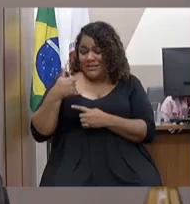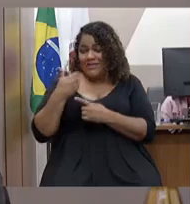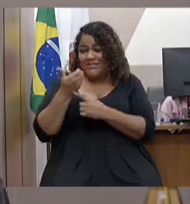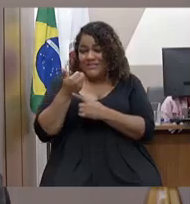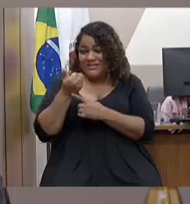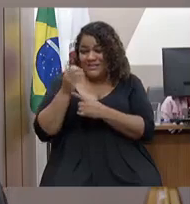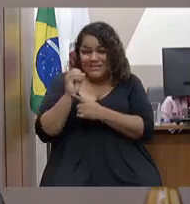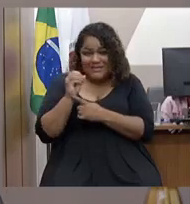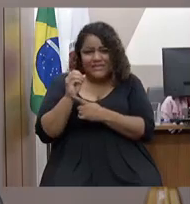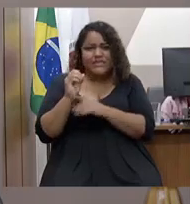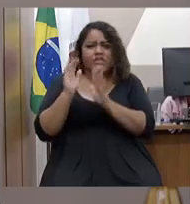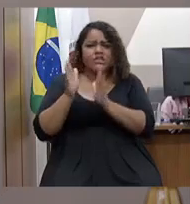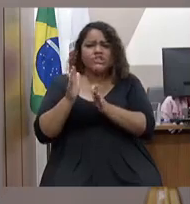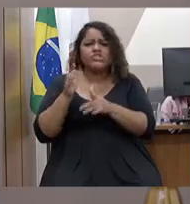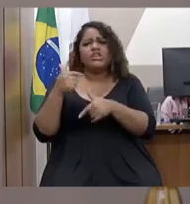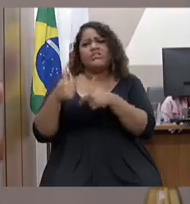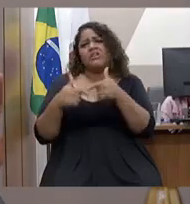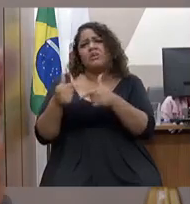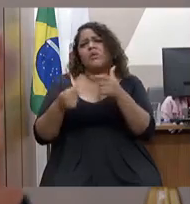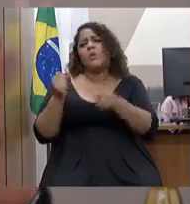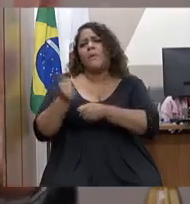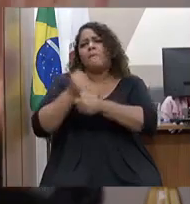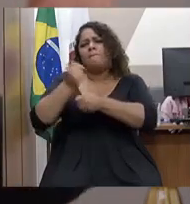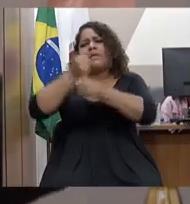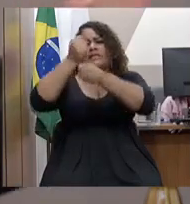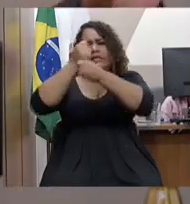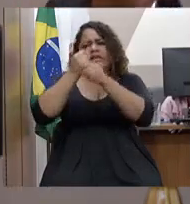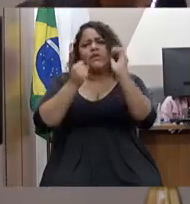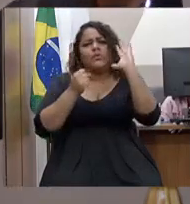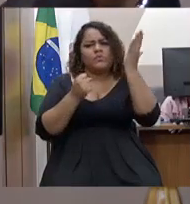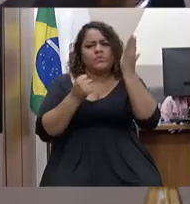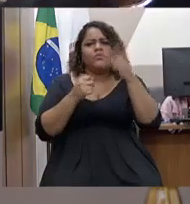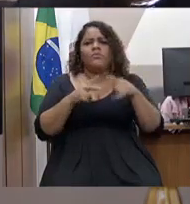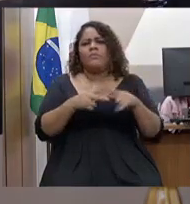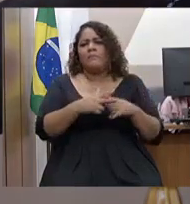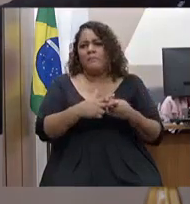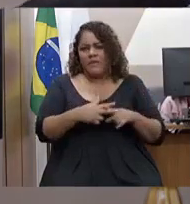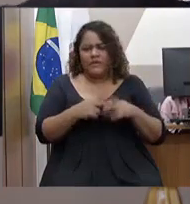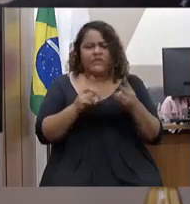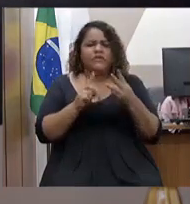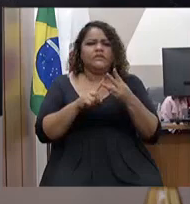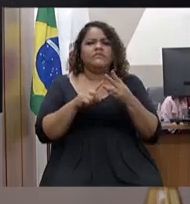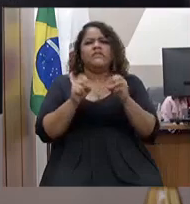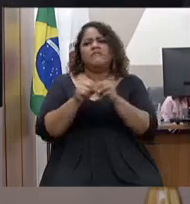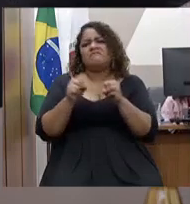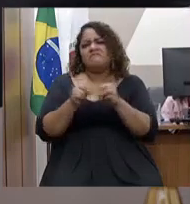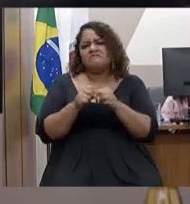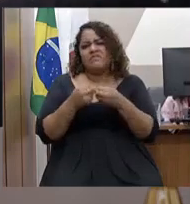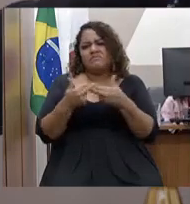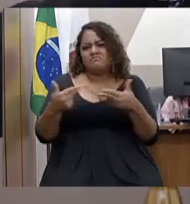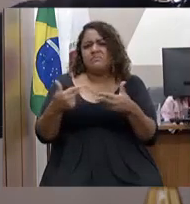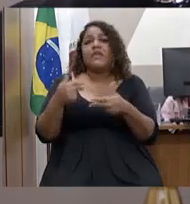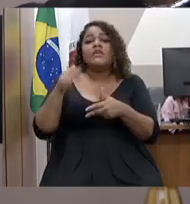que seja pedreiro que não possa abrir a mão assim ó e não ter um acidente